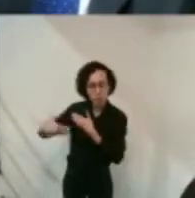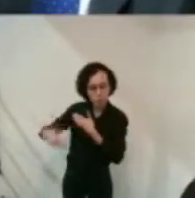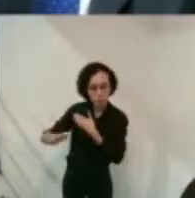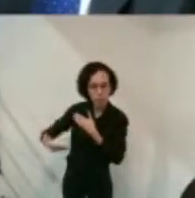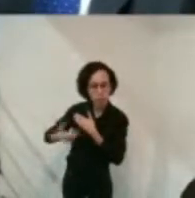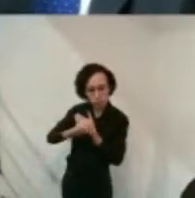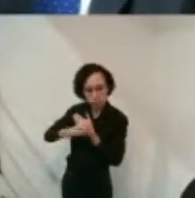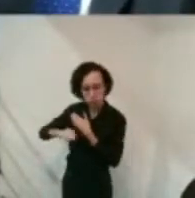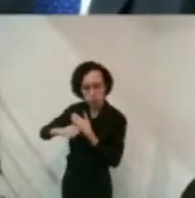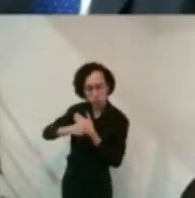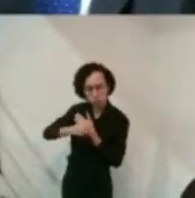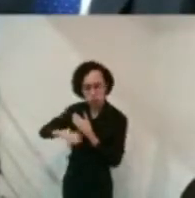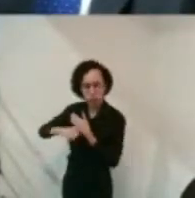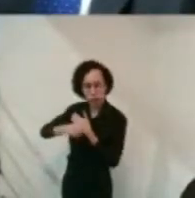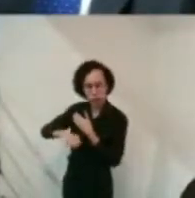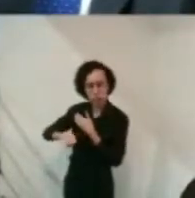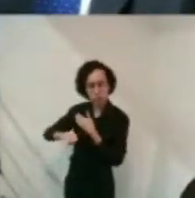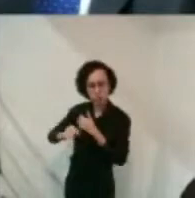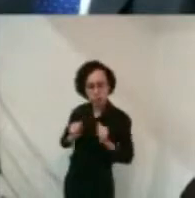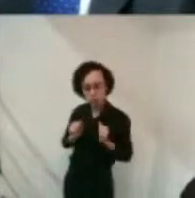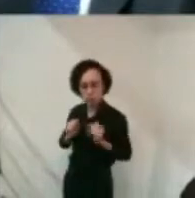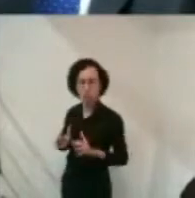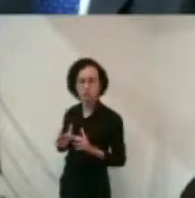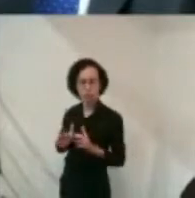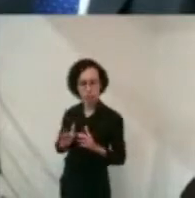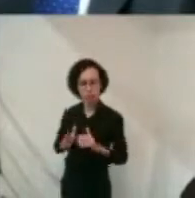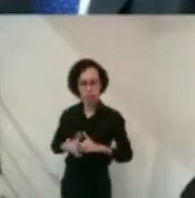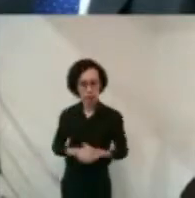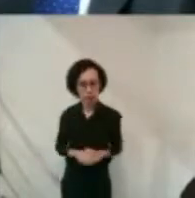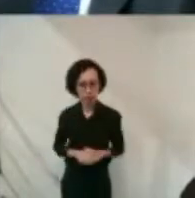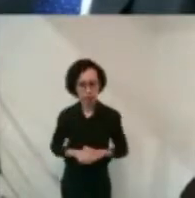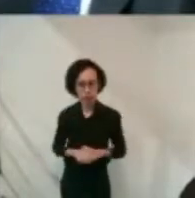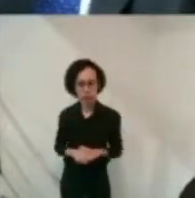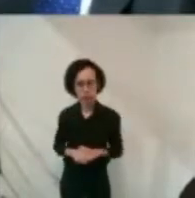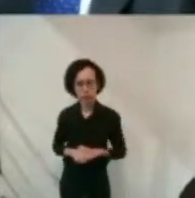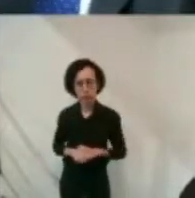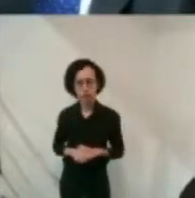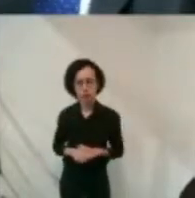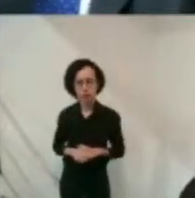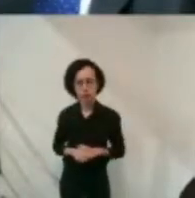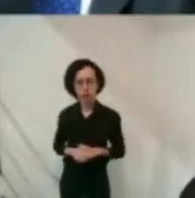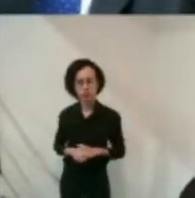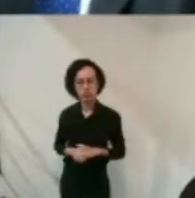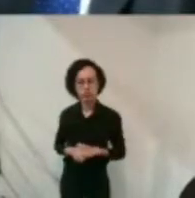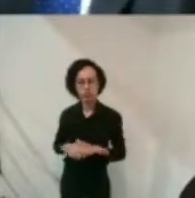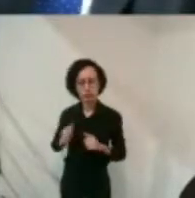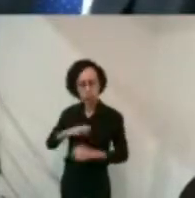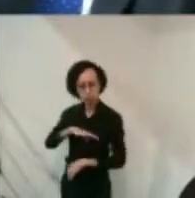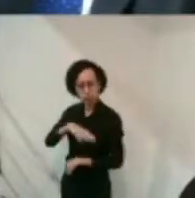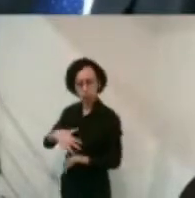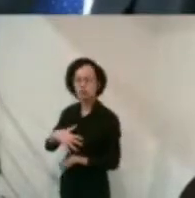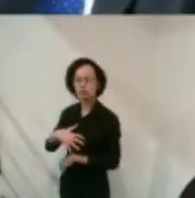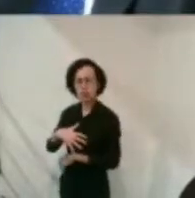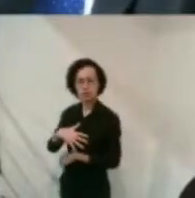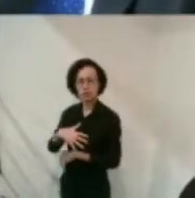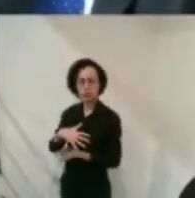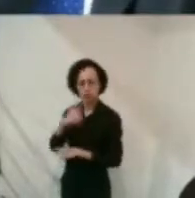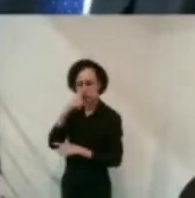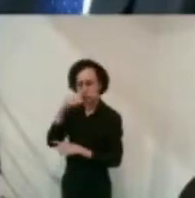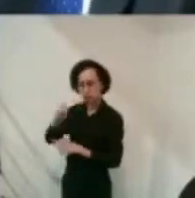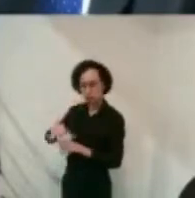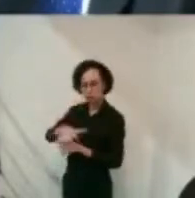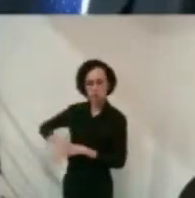com efetividade, com ação, com atitude, com destemor e coragem, os